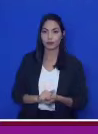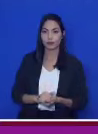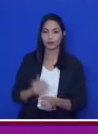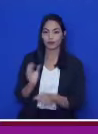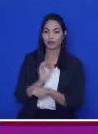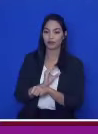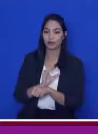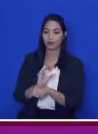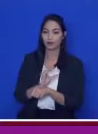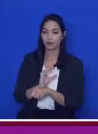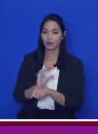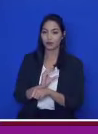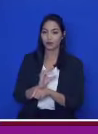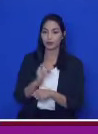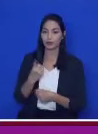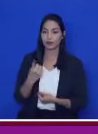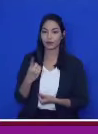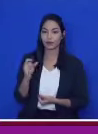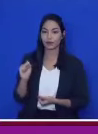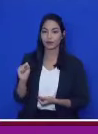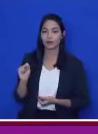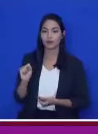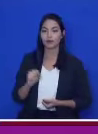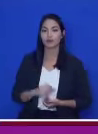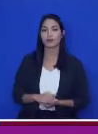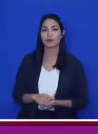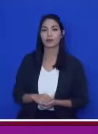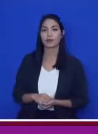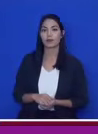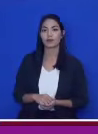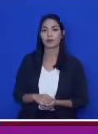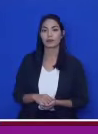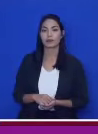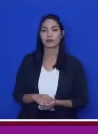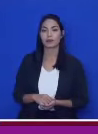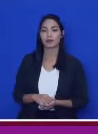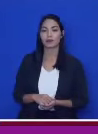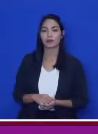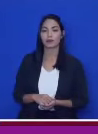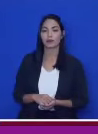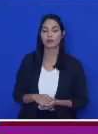número 18, cinza 18.